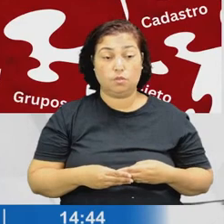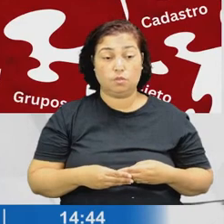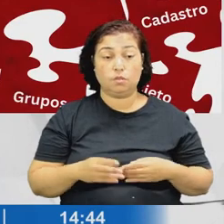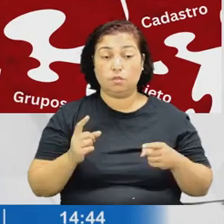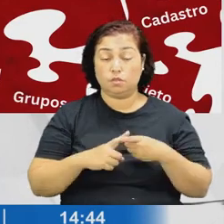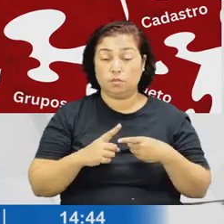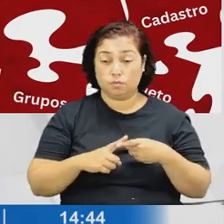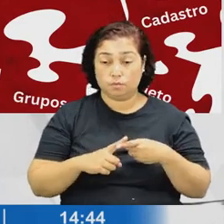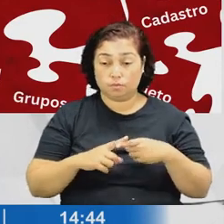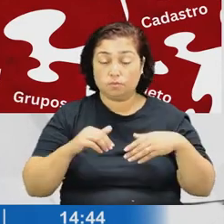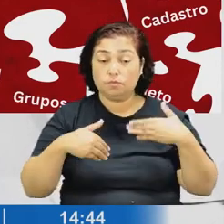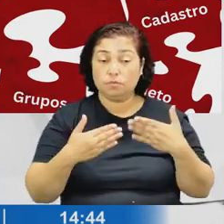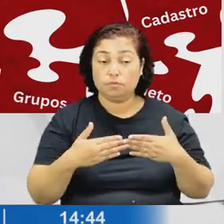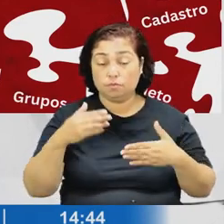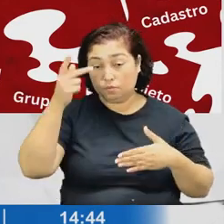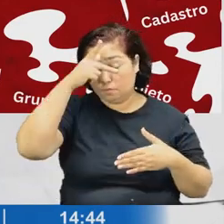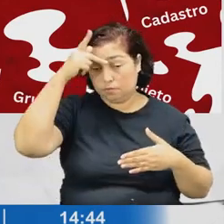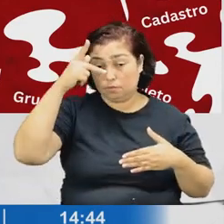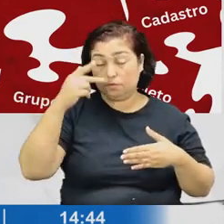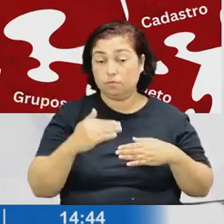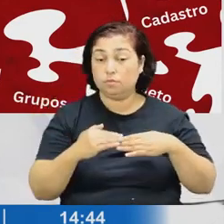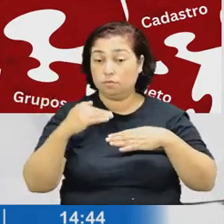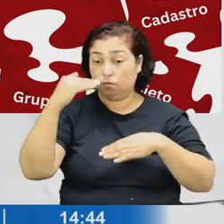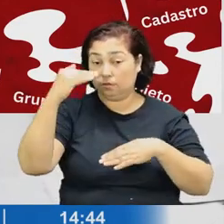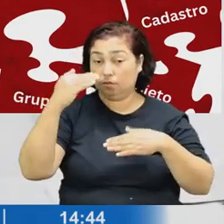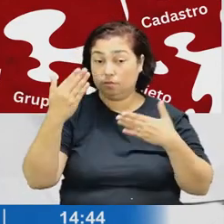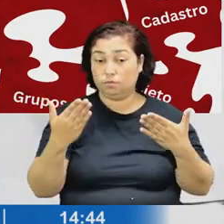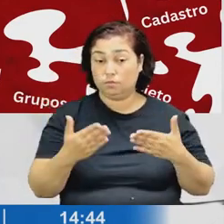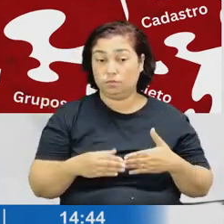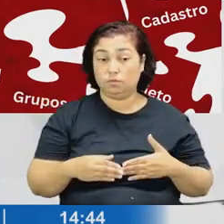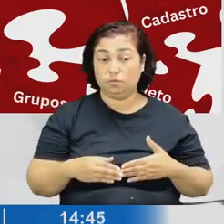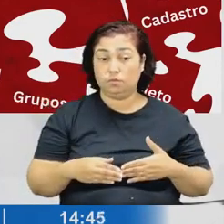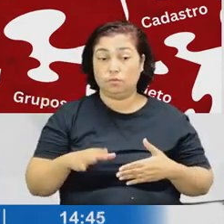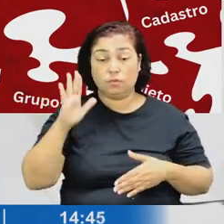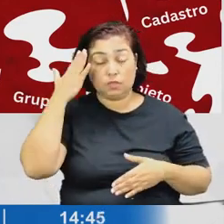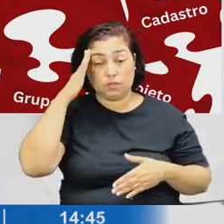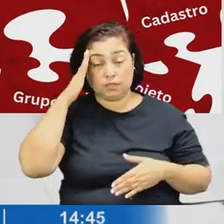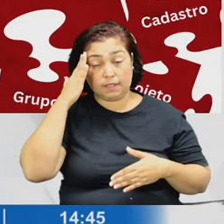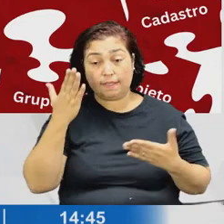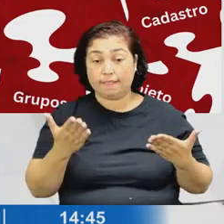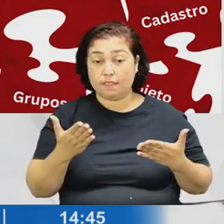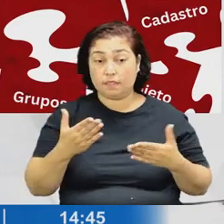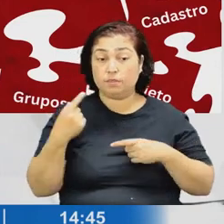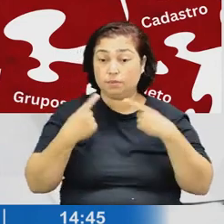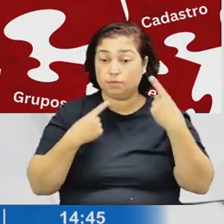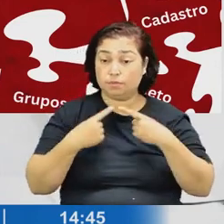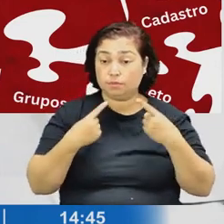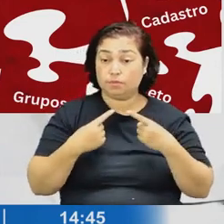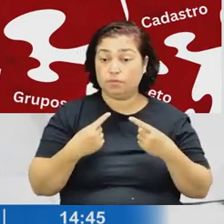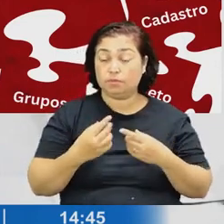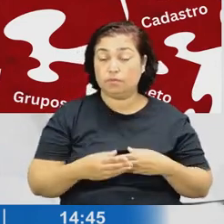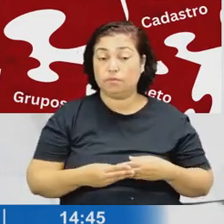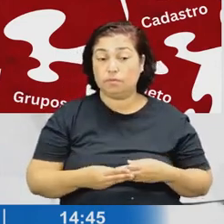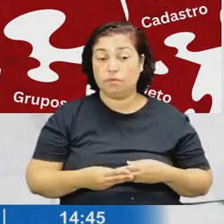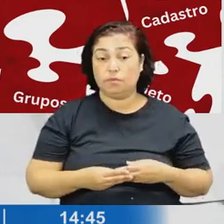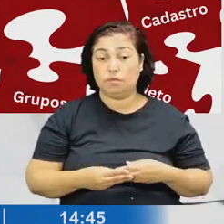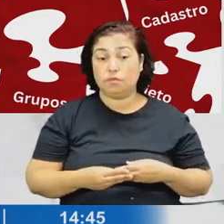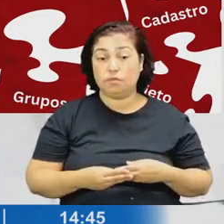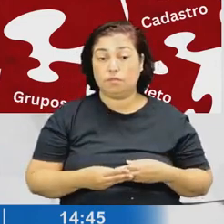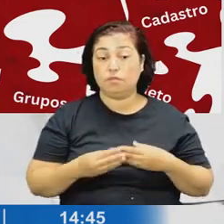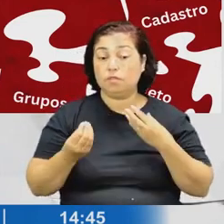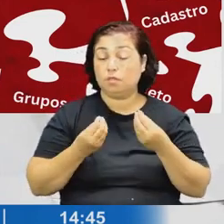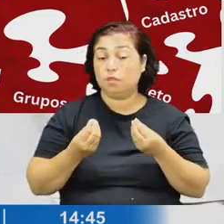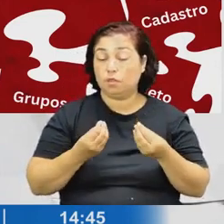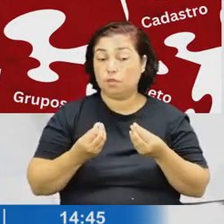quando um adversário passa de certos limites ele passa a ser inimigo então tem que saber lidar com o inimigo político e com o adversário que